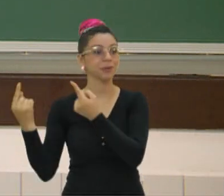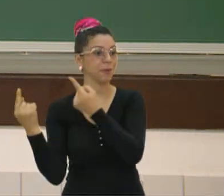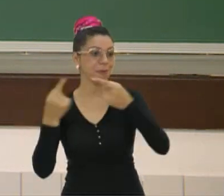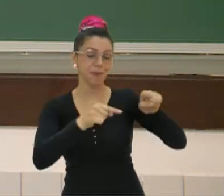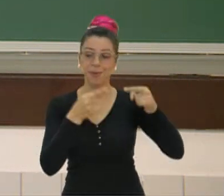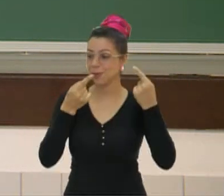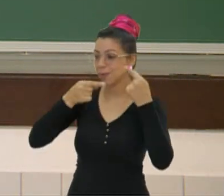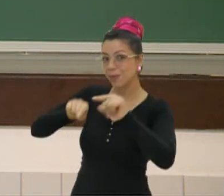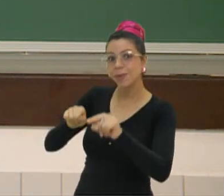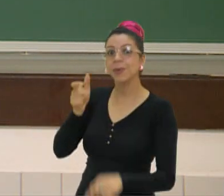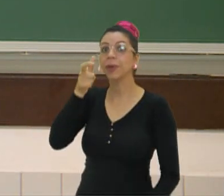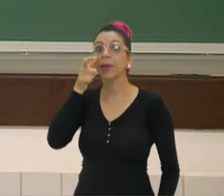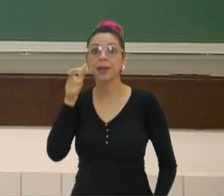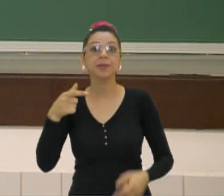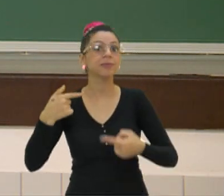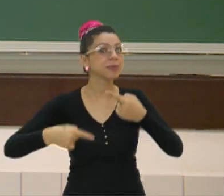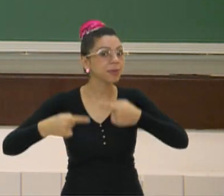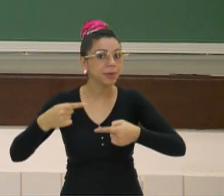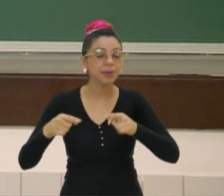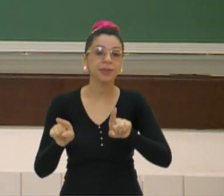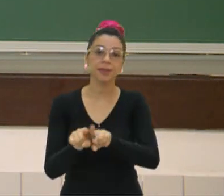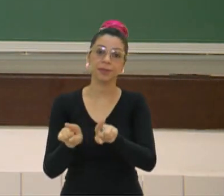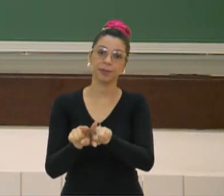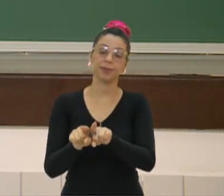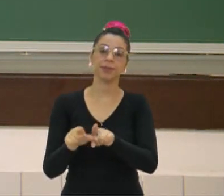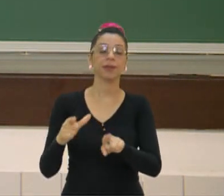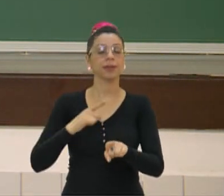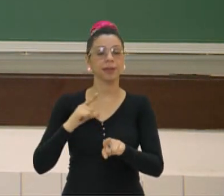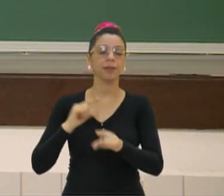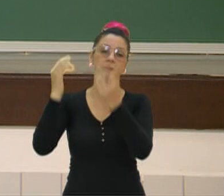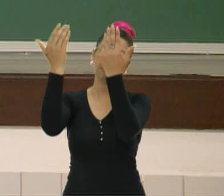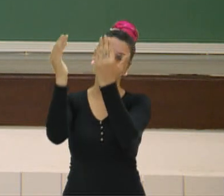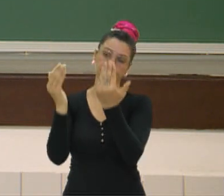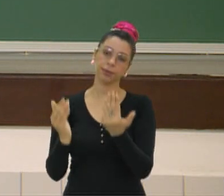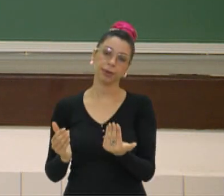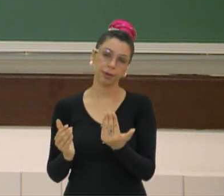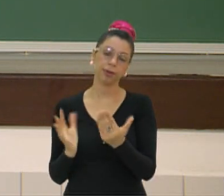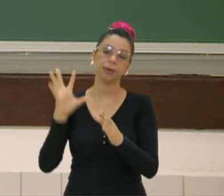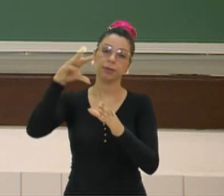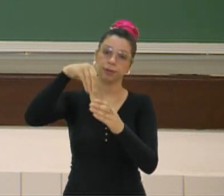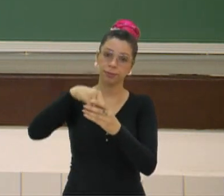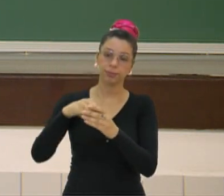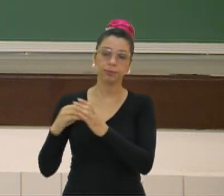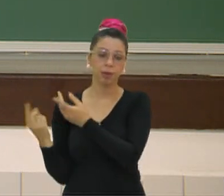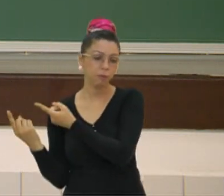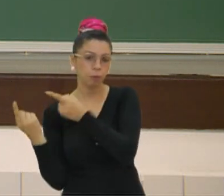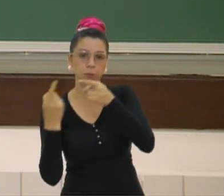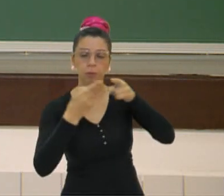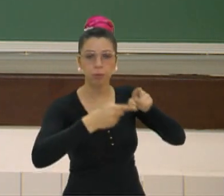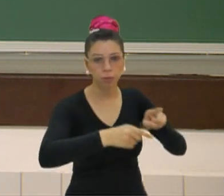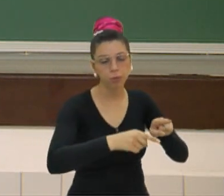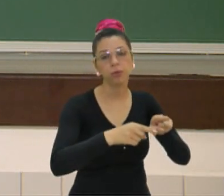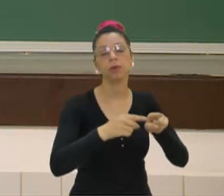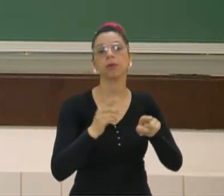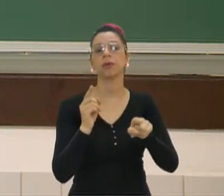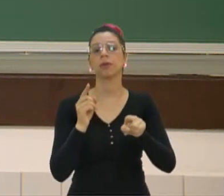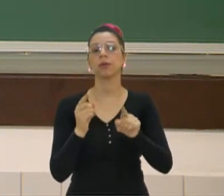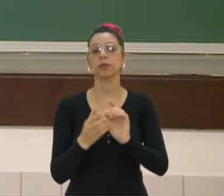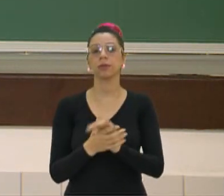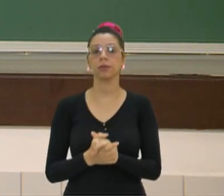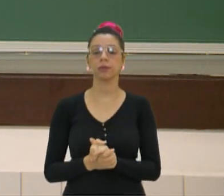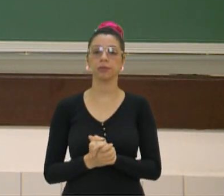interesses políticos. Tudo isso é uma amálgama que vai compor essa oposição que vai ser decisiva para